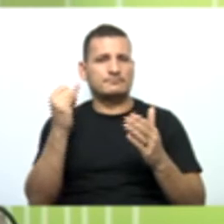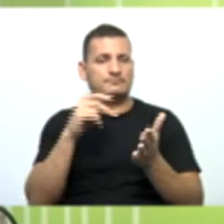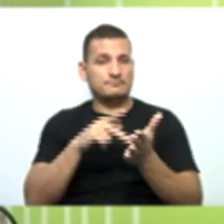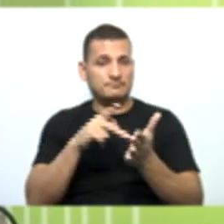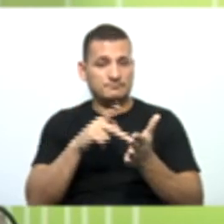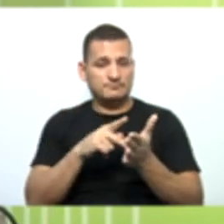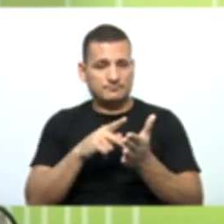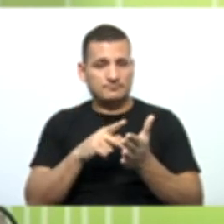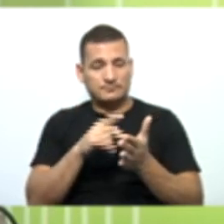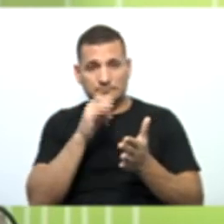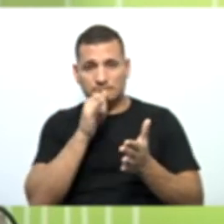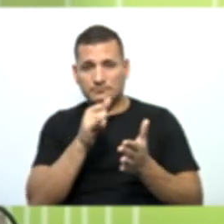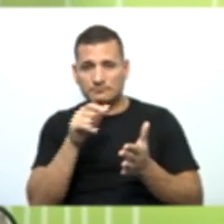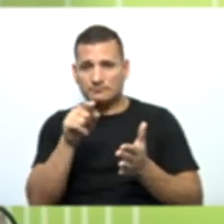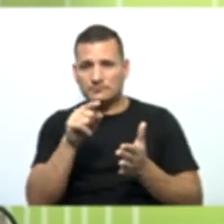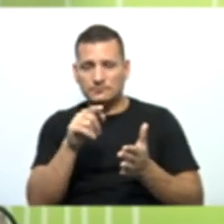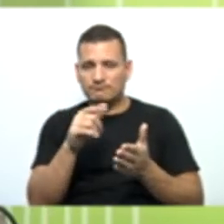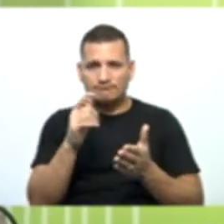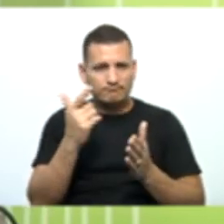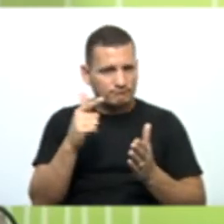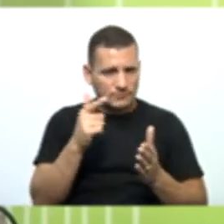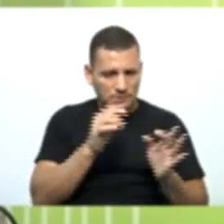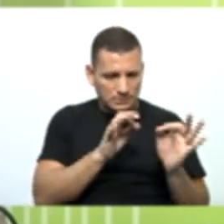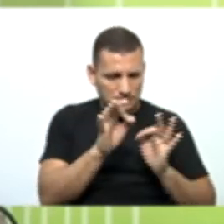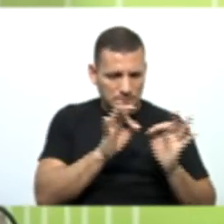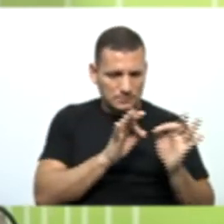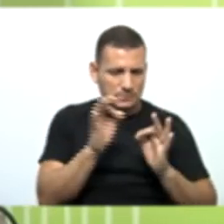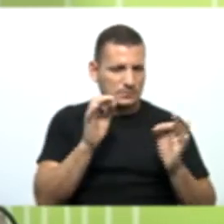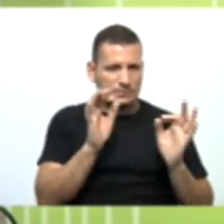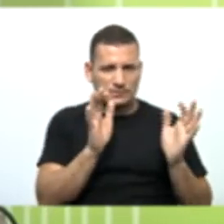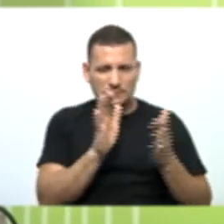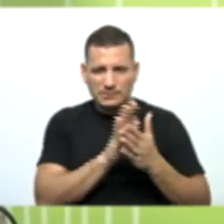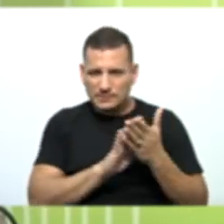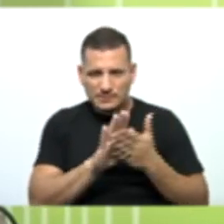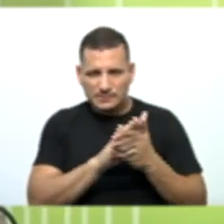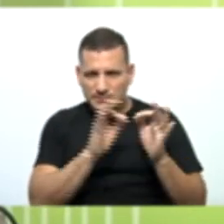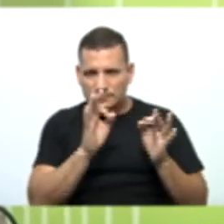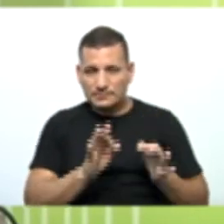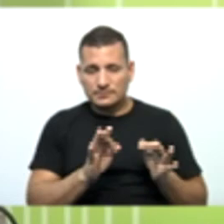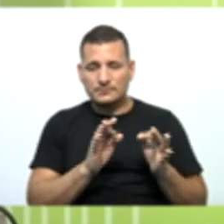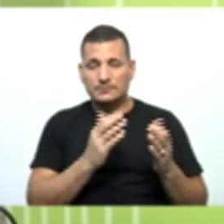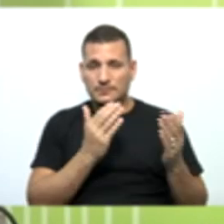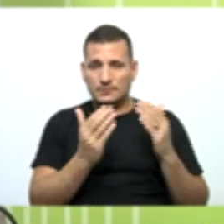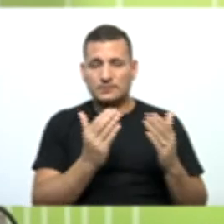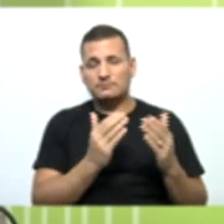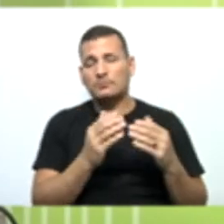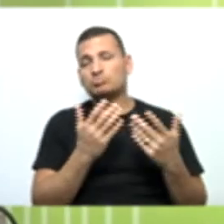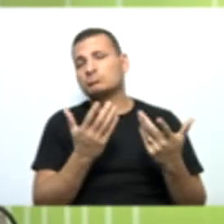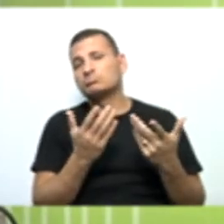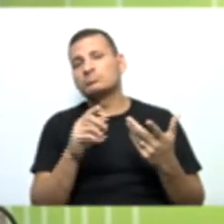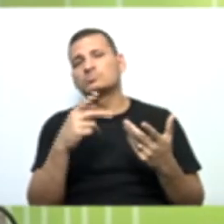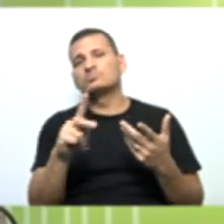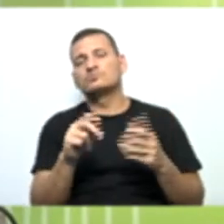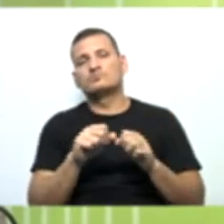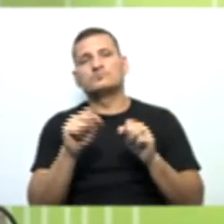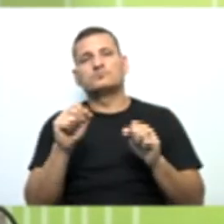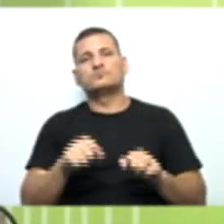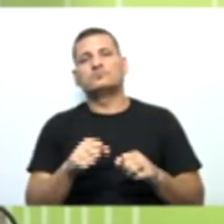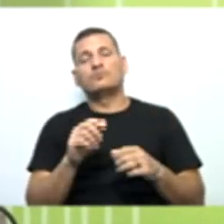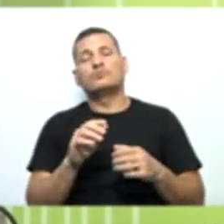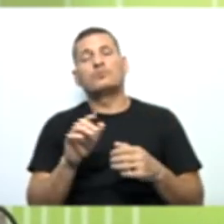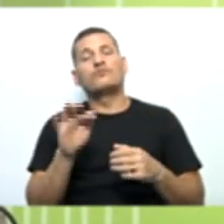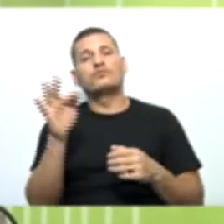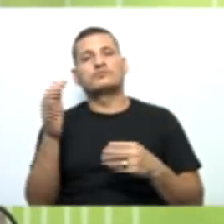Se você não se preocupou com a análise do seu sistema, e aí, como que vai funcionar? Eu pergunto para